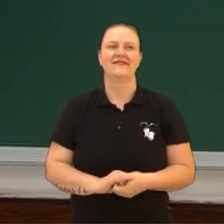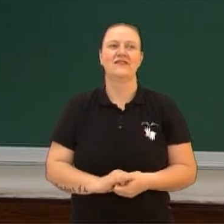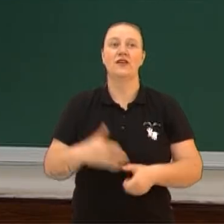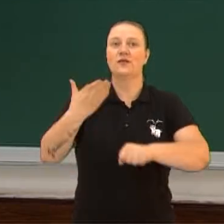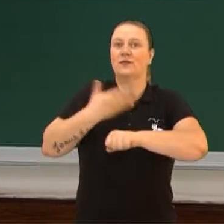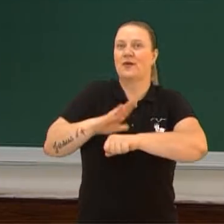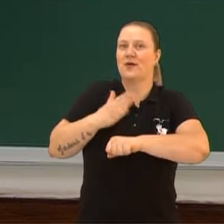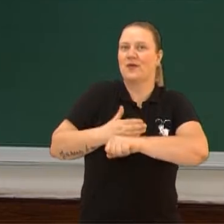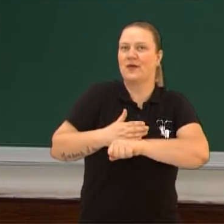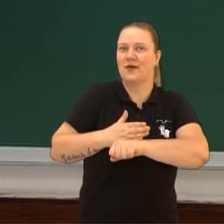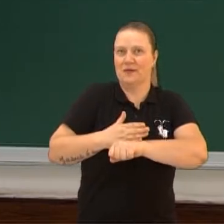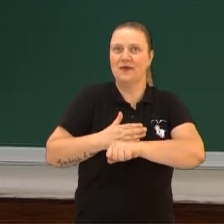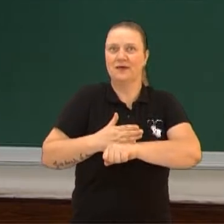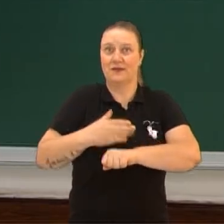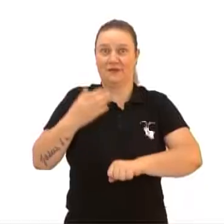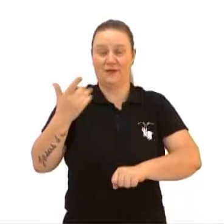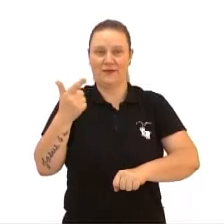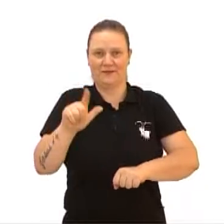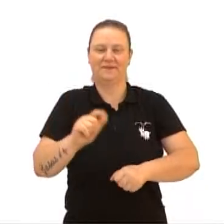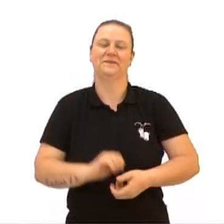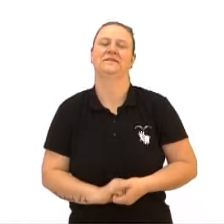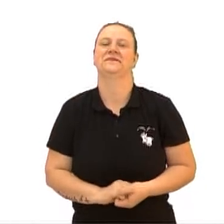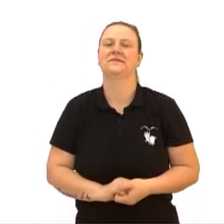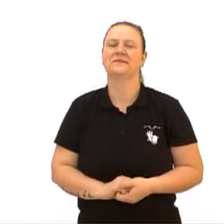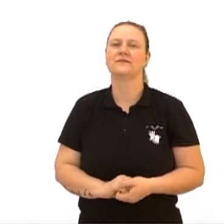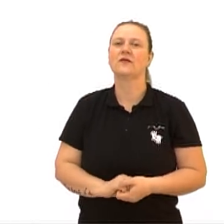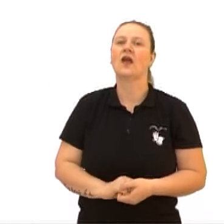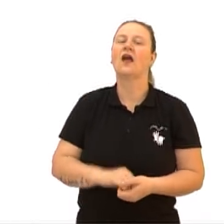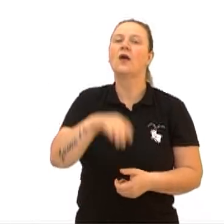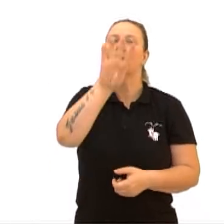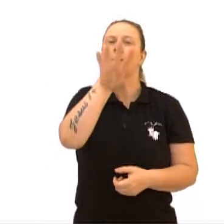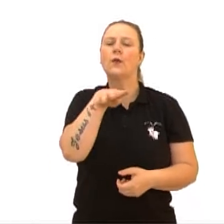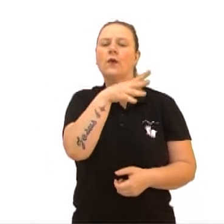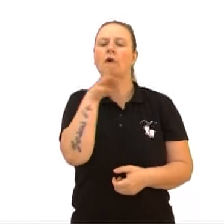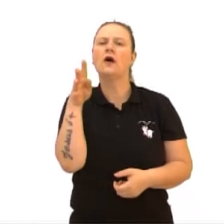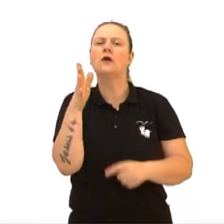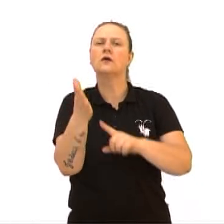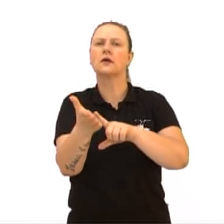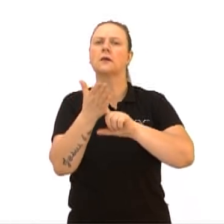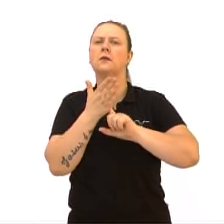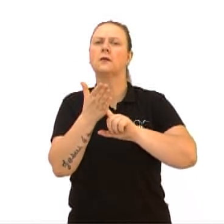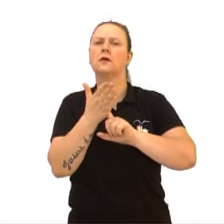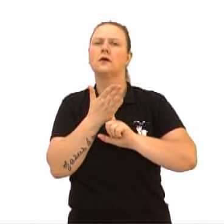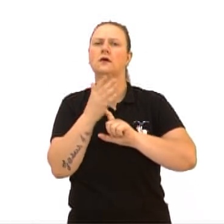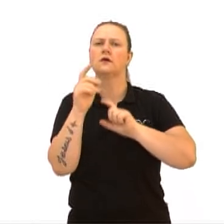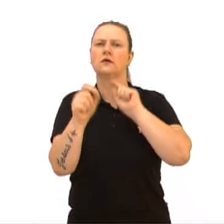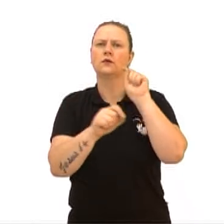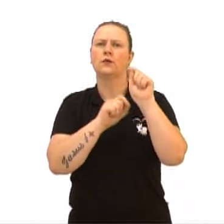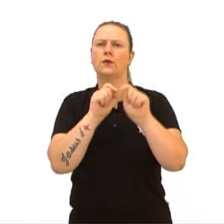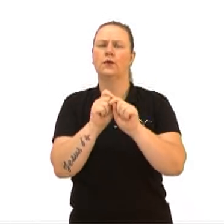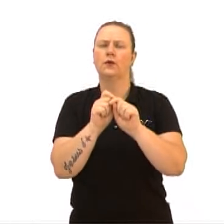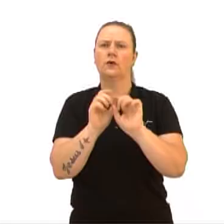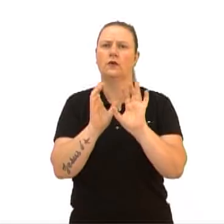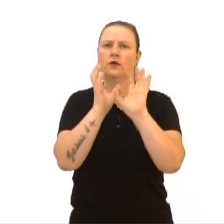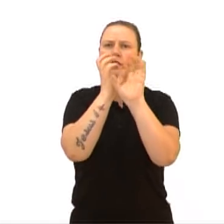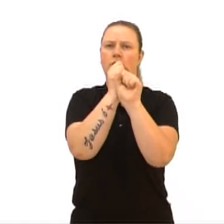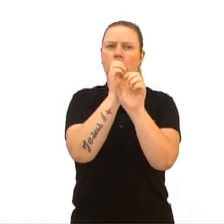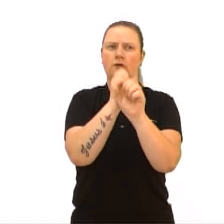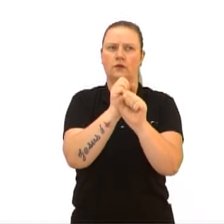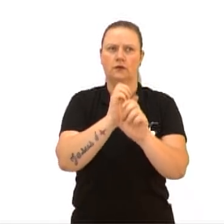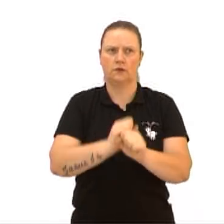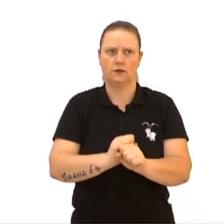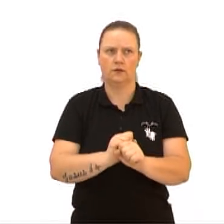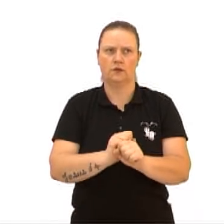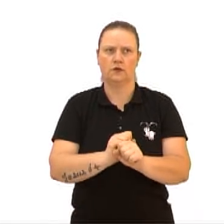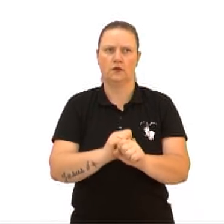Vamos praticar mais um pouquinho? Olha só. O gráfico apresenta, olha só esse gráfico, hein? Ele apresenta a quantidade de gols marcados